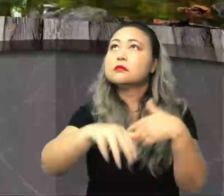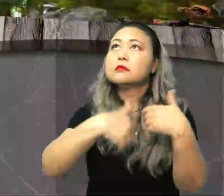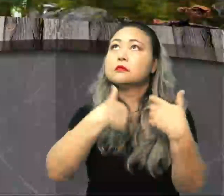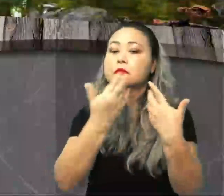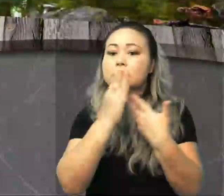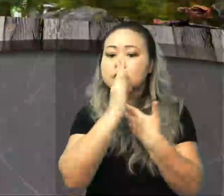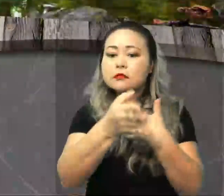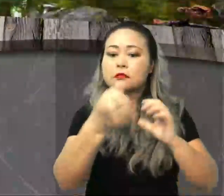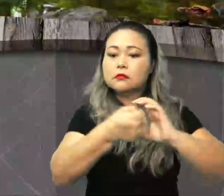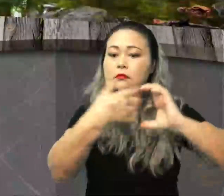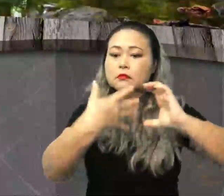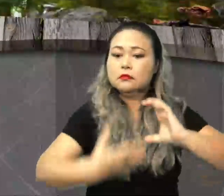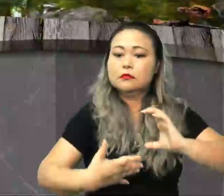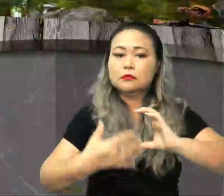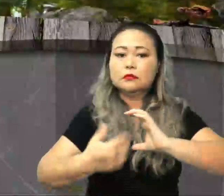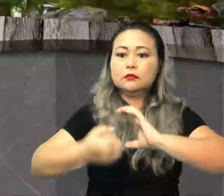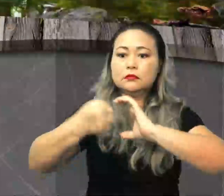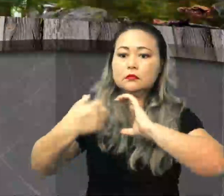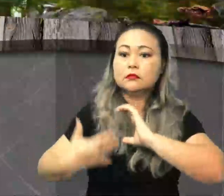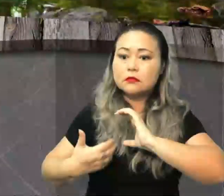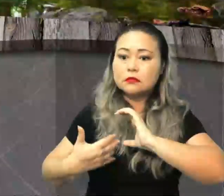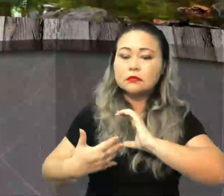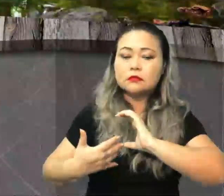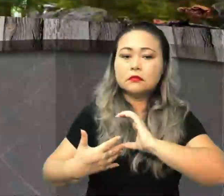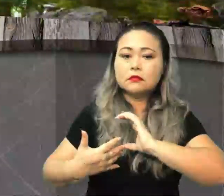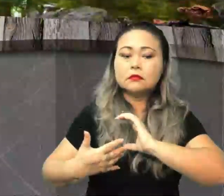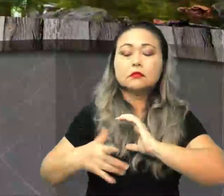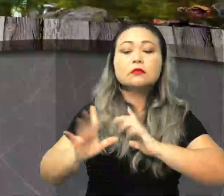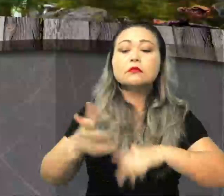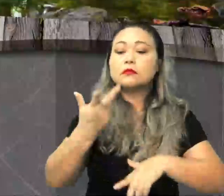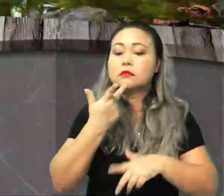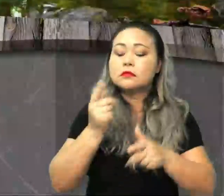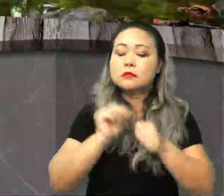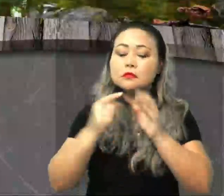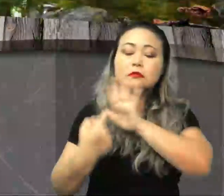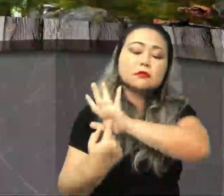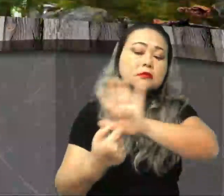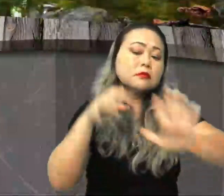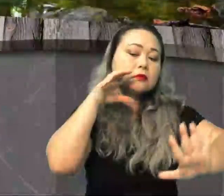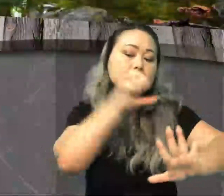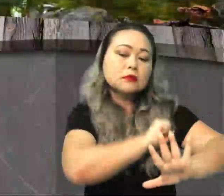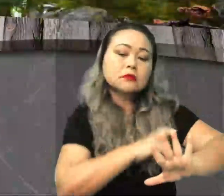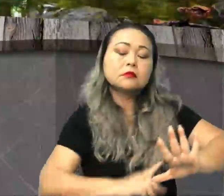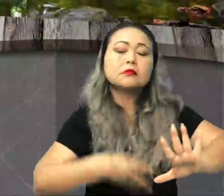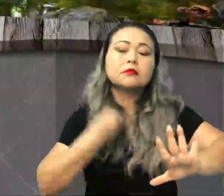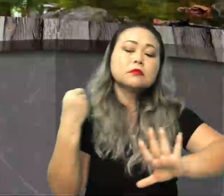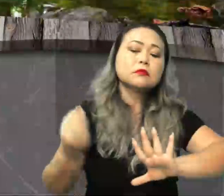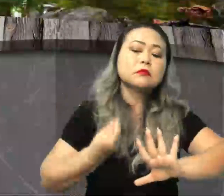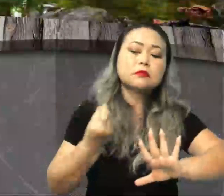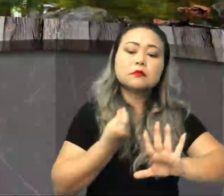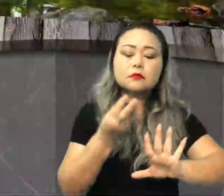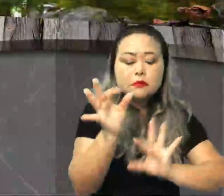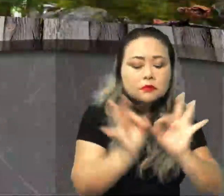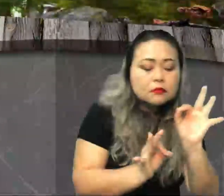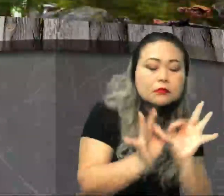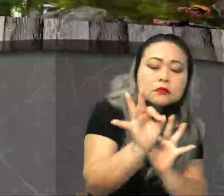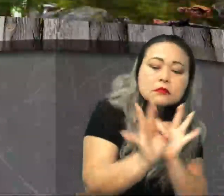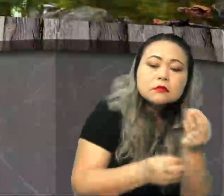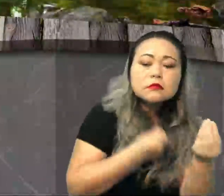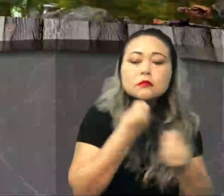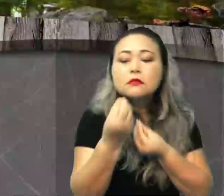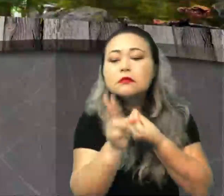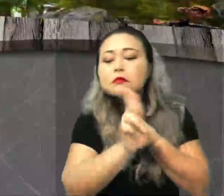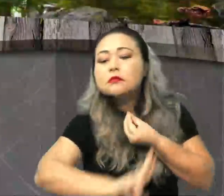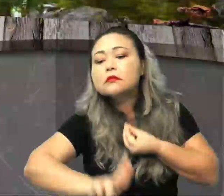priorizando a questão dessas características, tá? E apresentando rapidamente aí como é que esses organismos estão, como é que